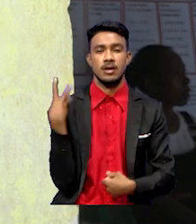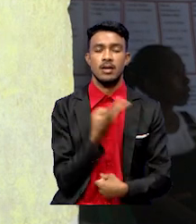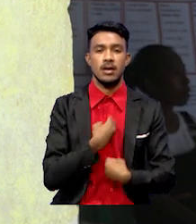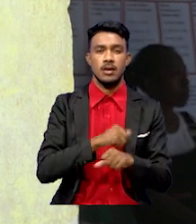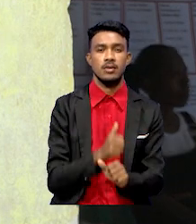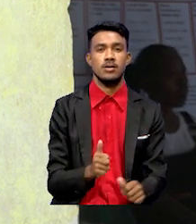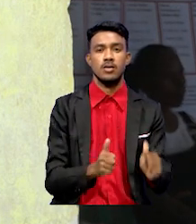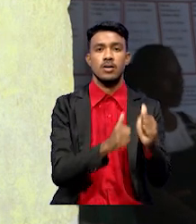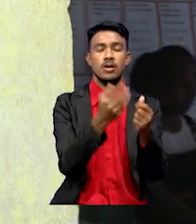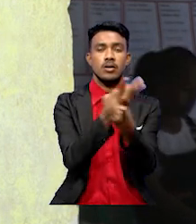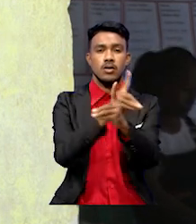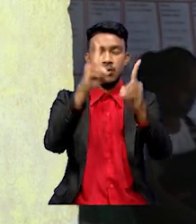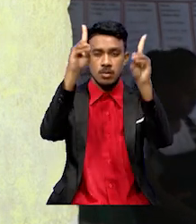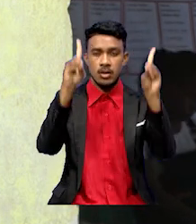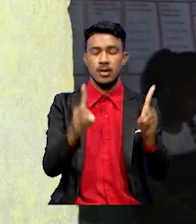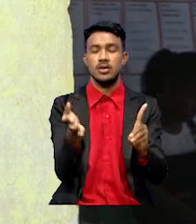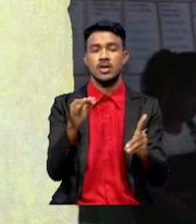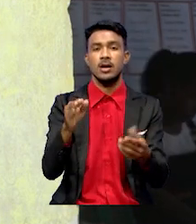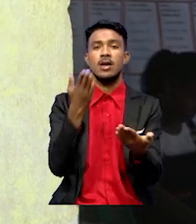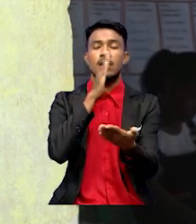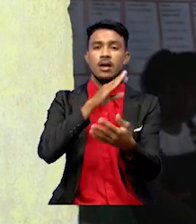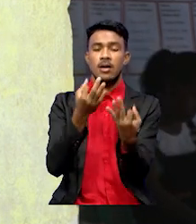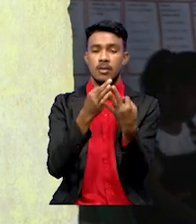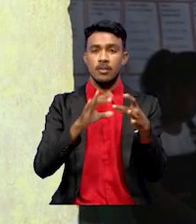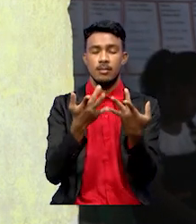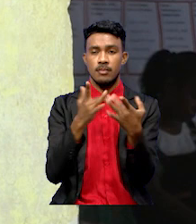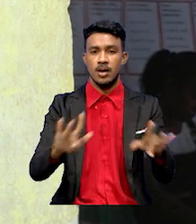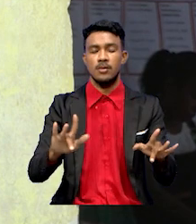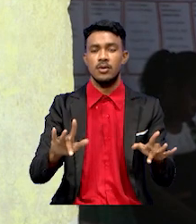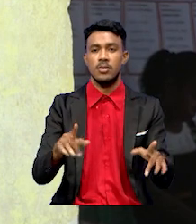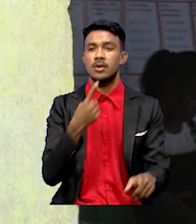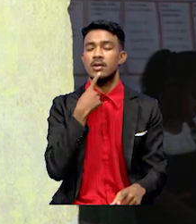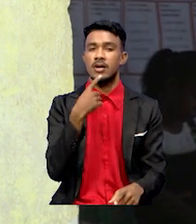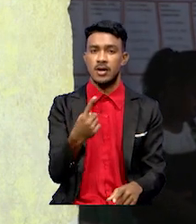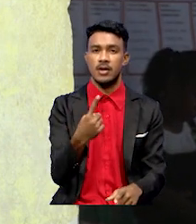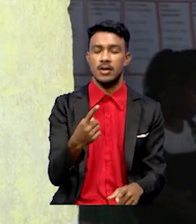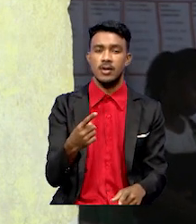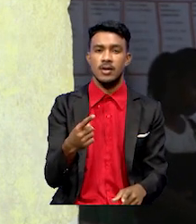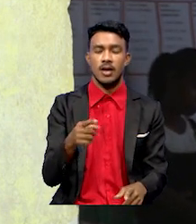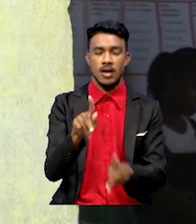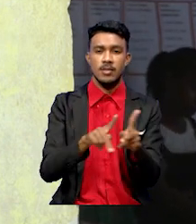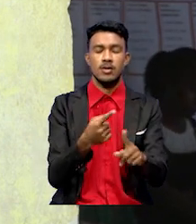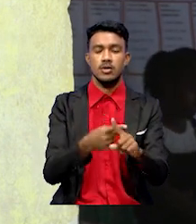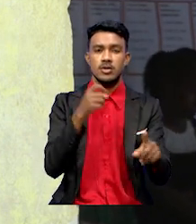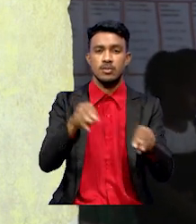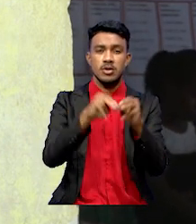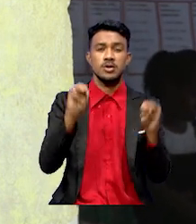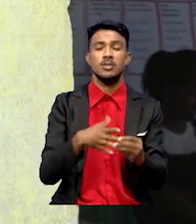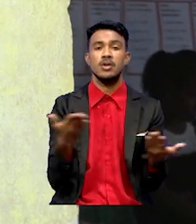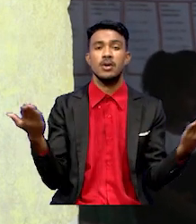de documentos sira halo mamu hatete de tene bama ka sira down repere mayus municipio nebe posto administrativo